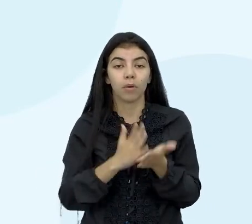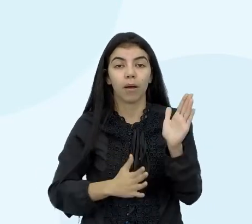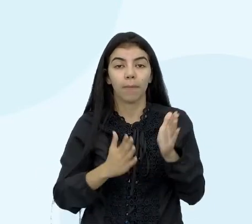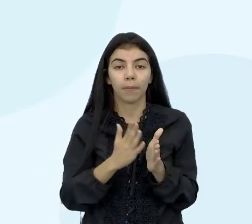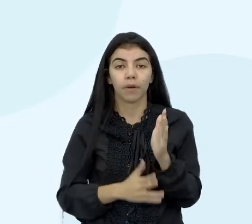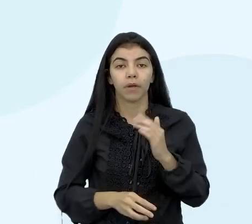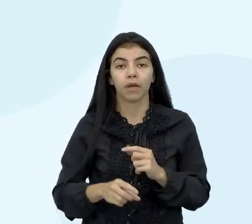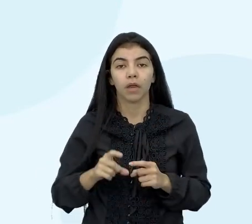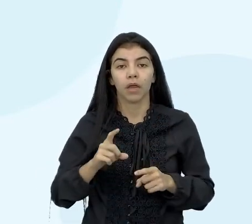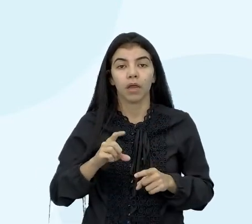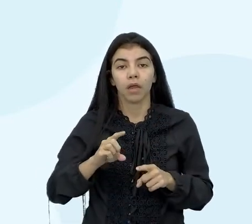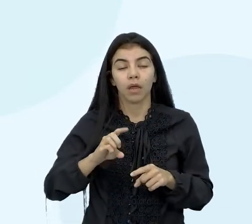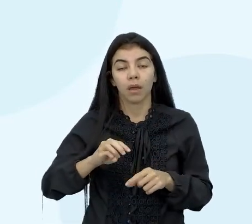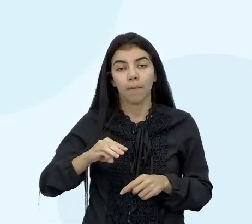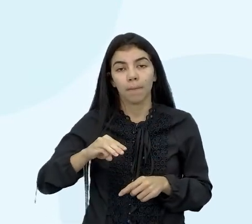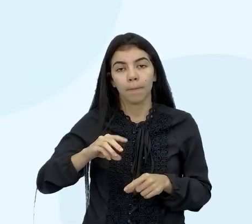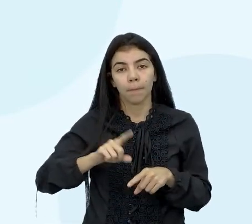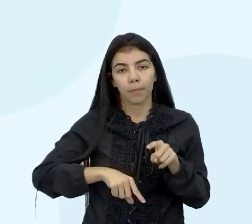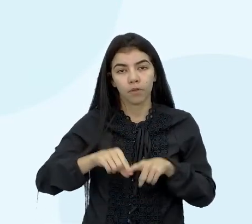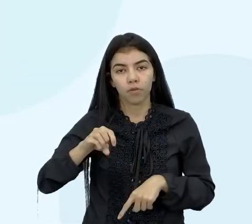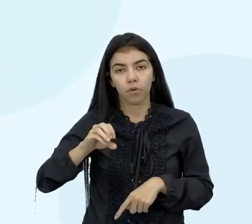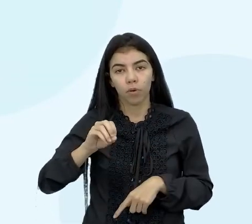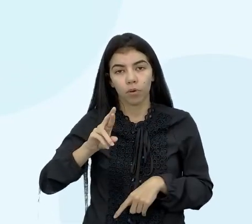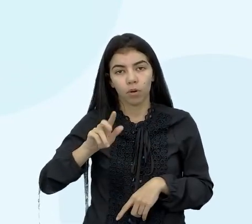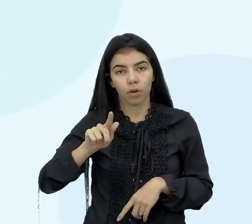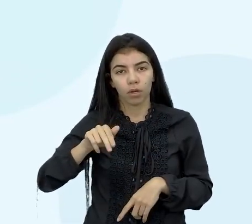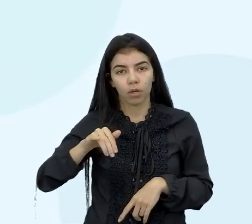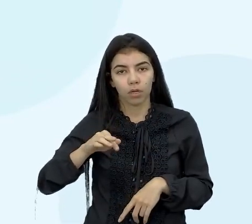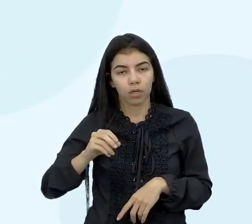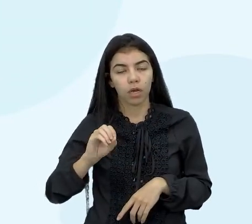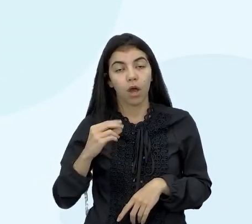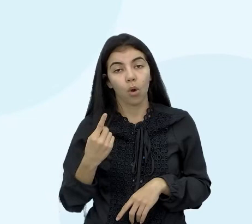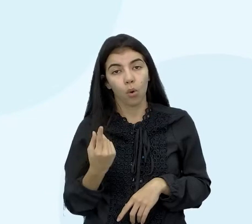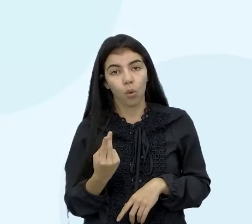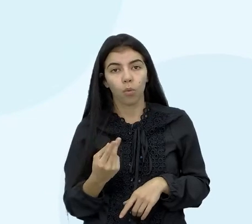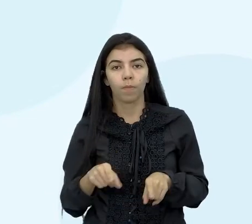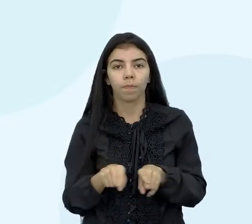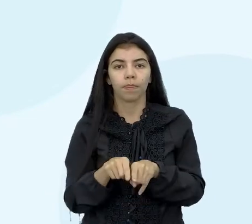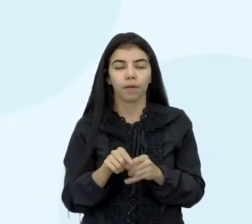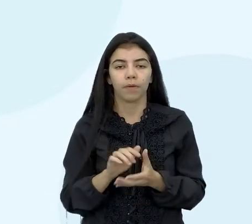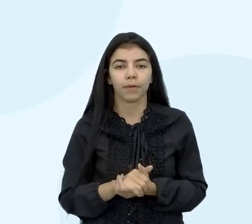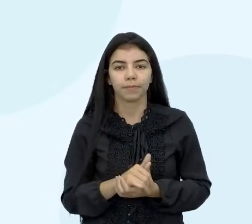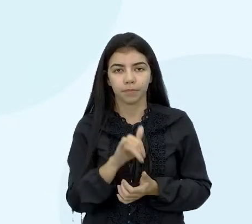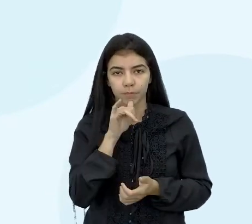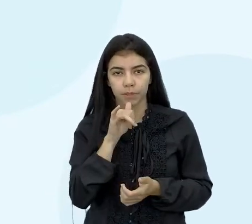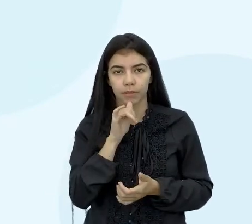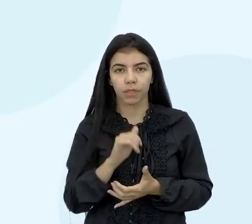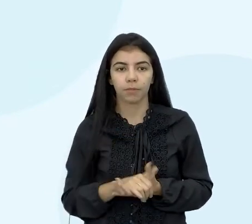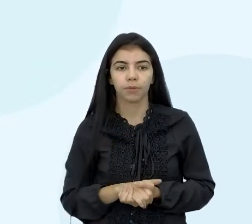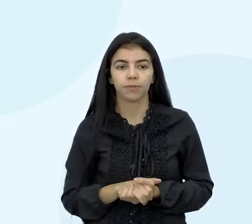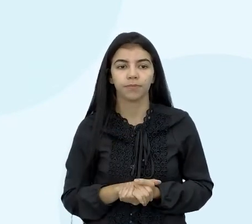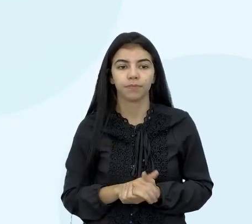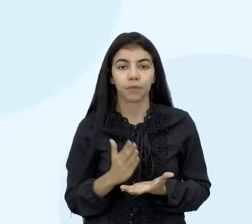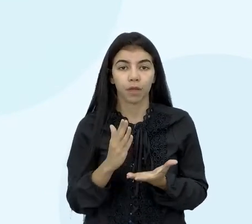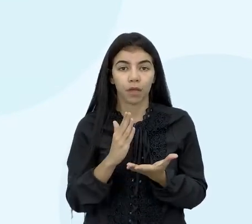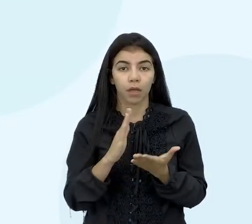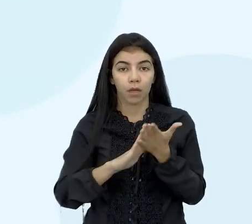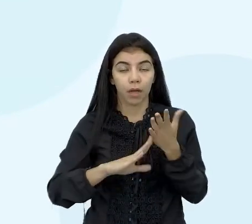decomposição de matéria orgânica ou até mesmo resíduos, por exemplo, deixados pela